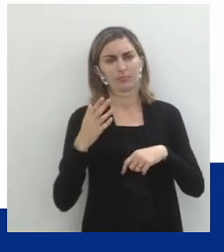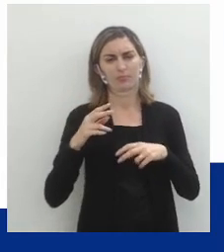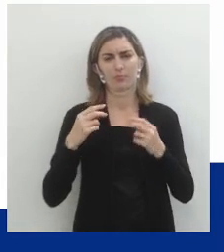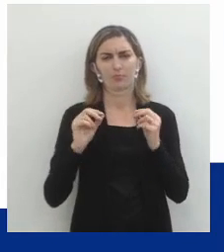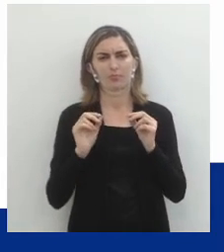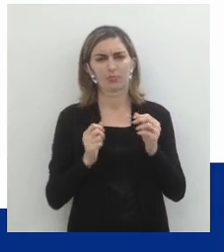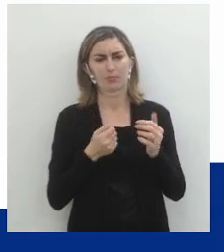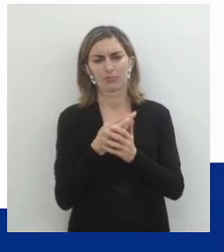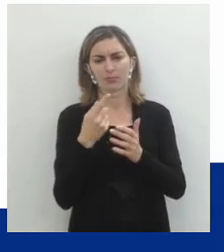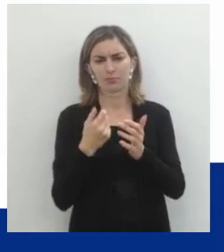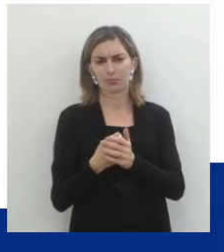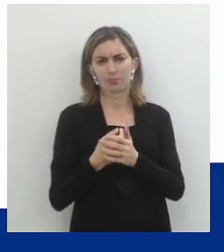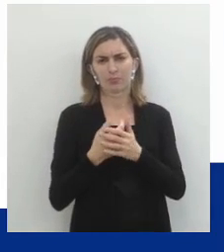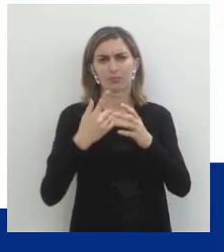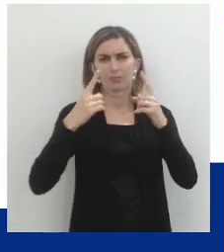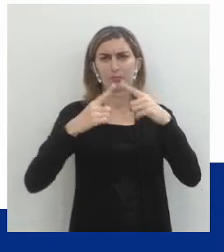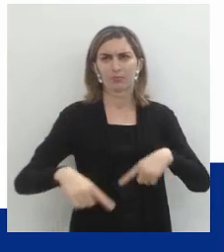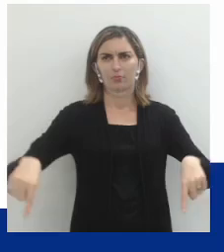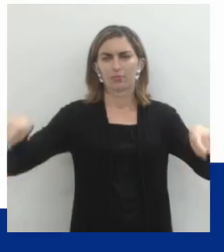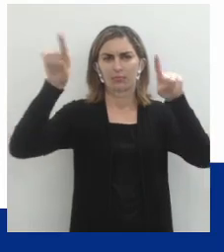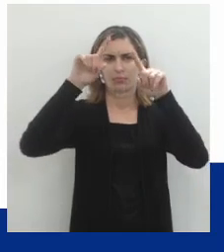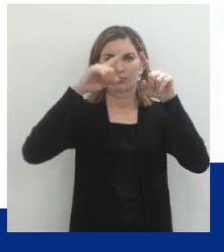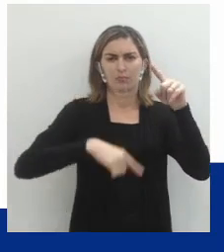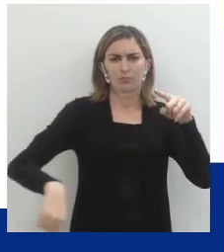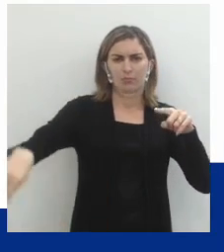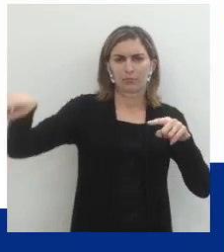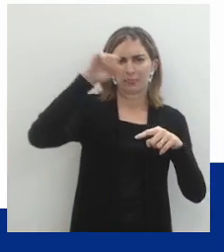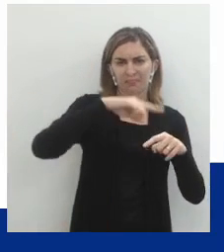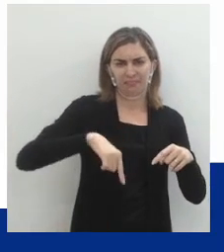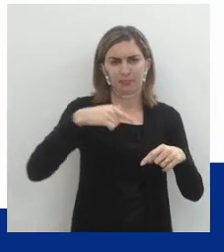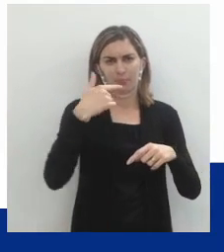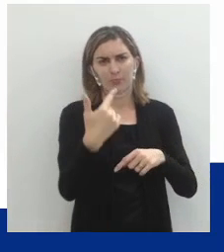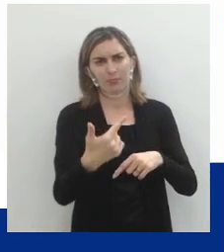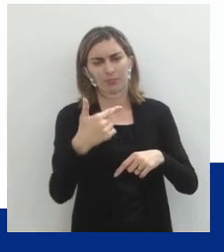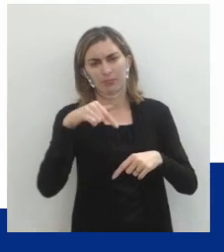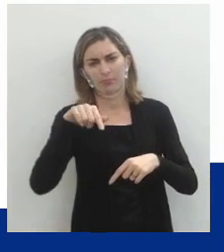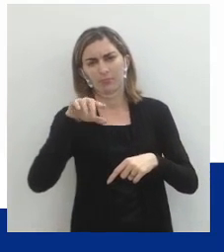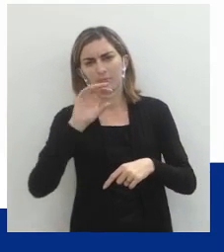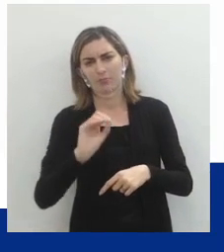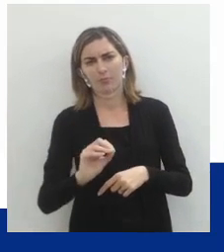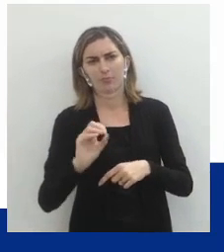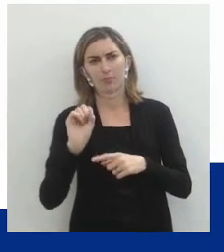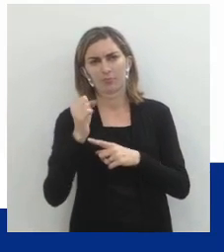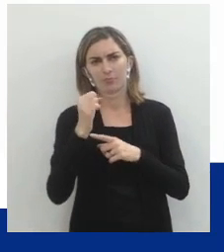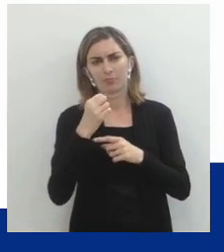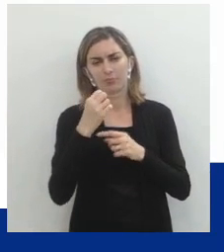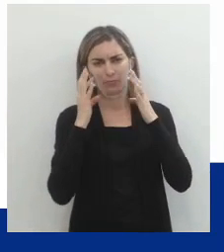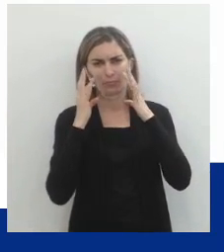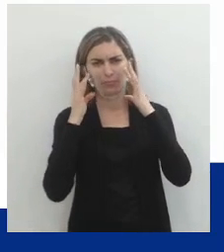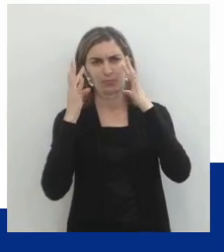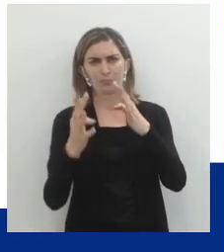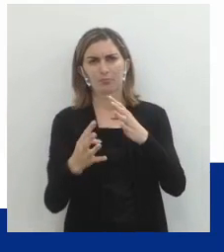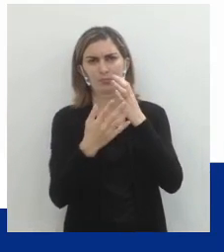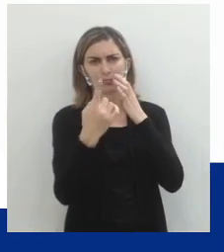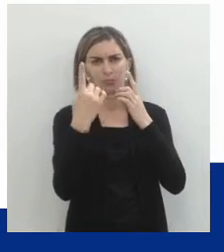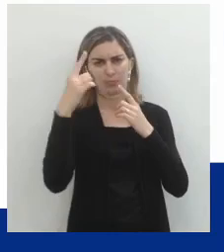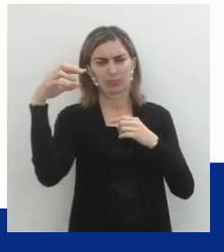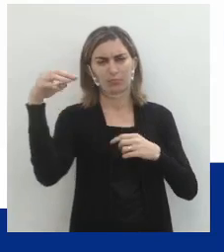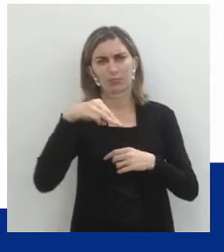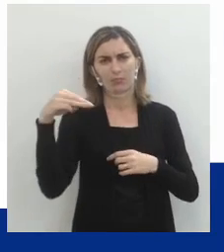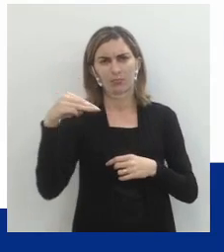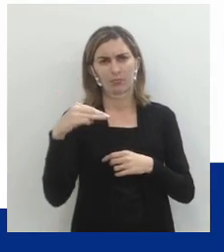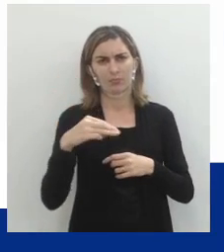passageiro compra um ingresso na roda gigante e a volta dele dura 270 segundos. Se você prestar atenção, 1